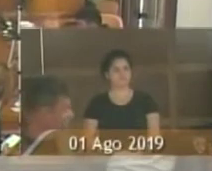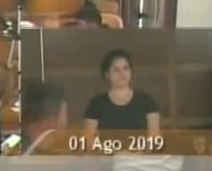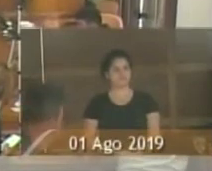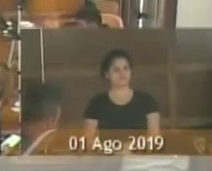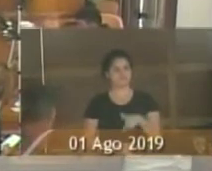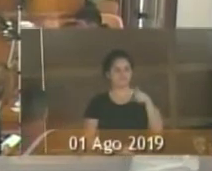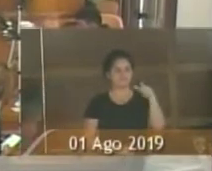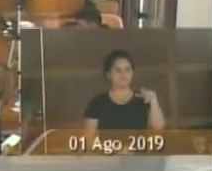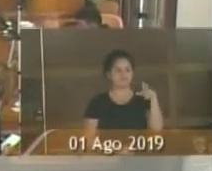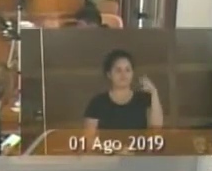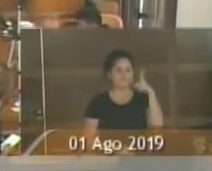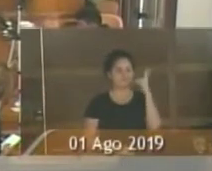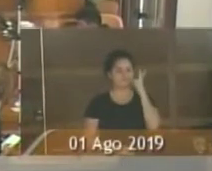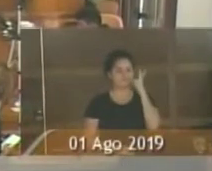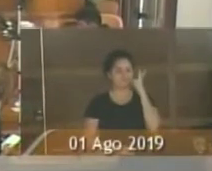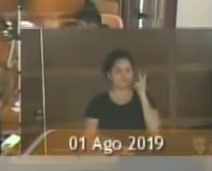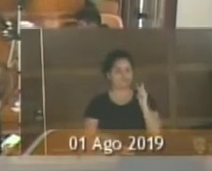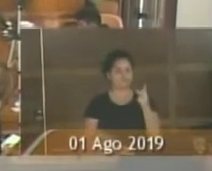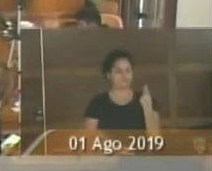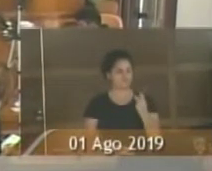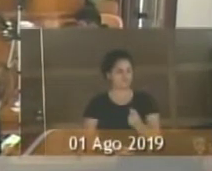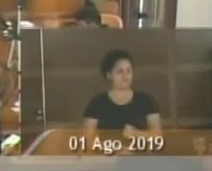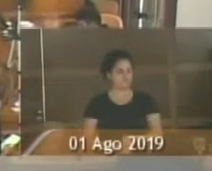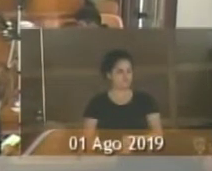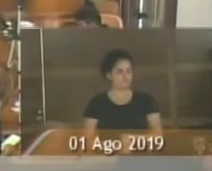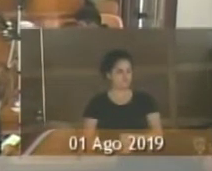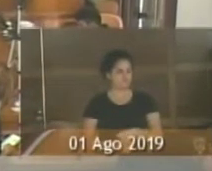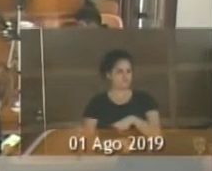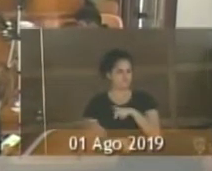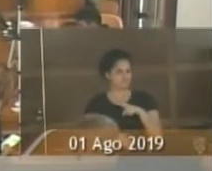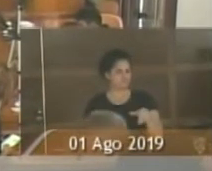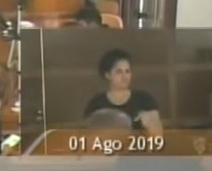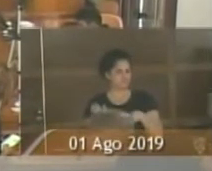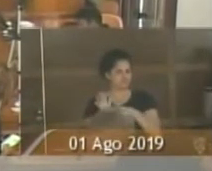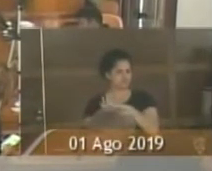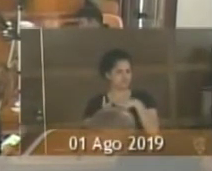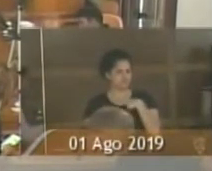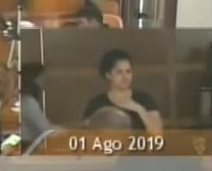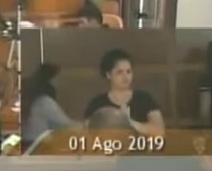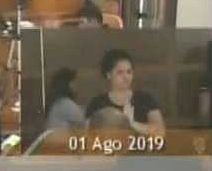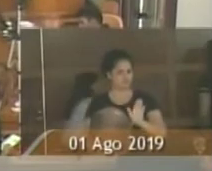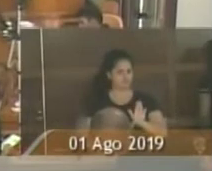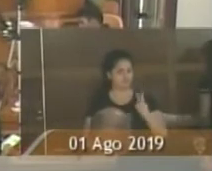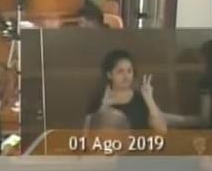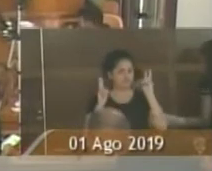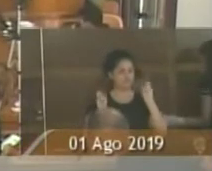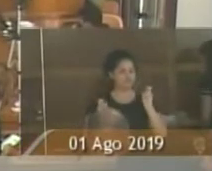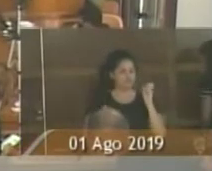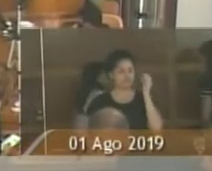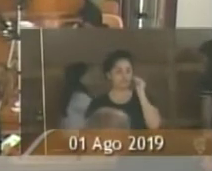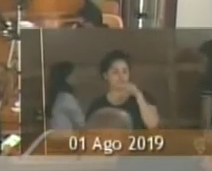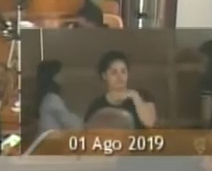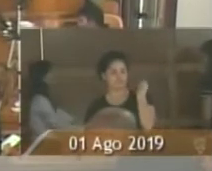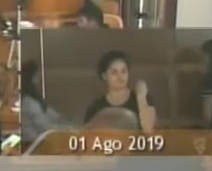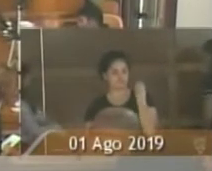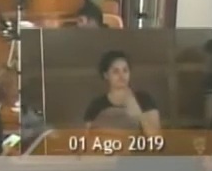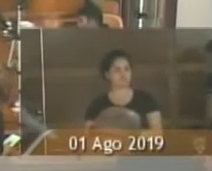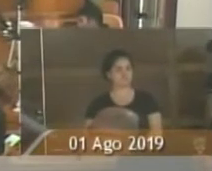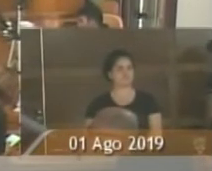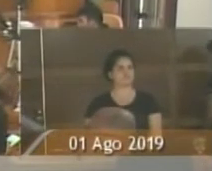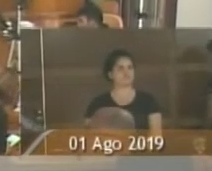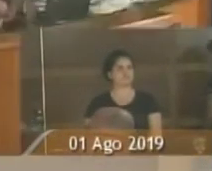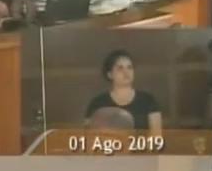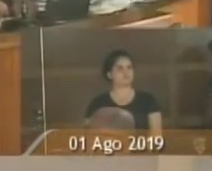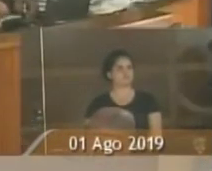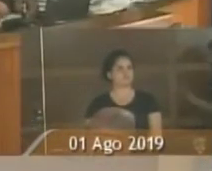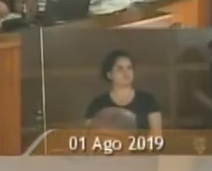Alinho, esse projeto que estou apresentando hoje é com relação ao combate ao suicídio, que pega a depressão e outras. Vamos